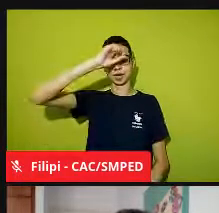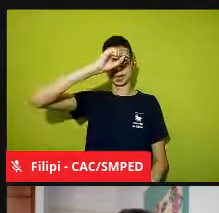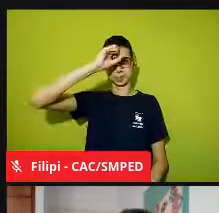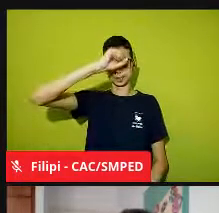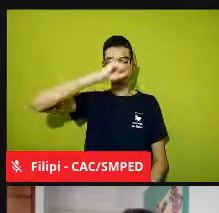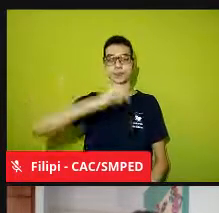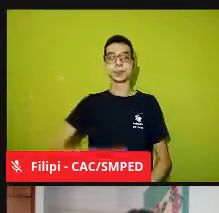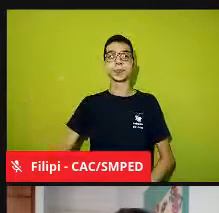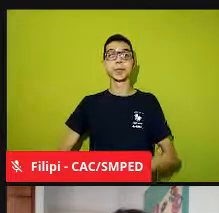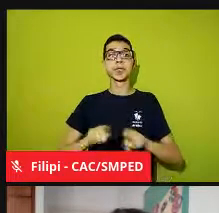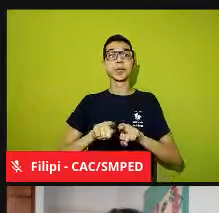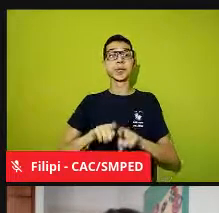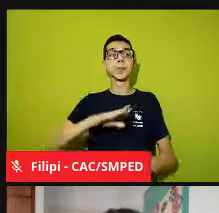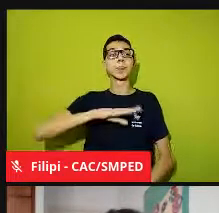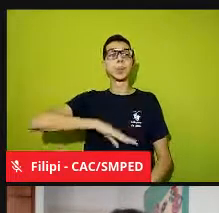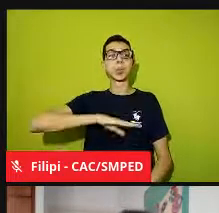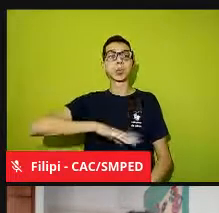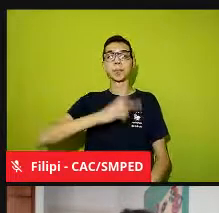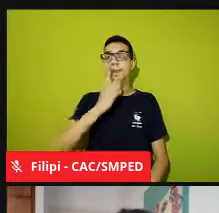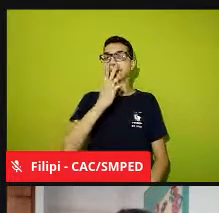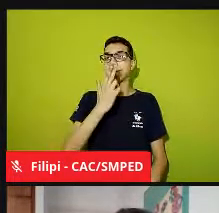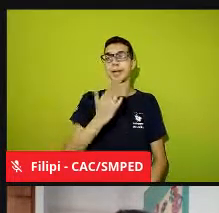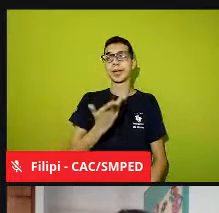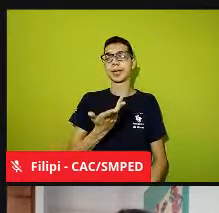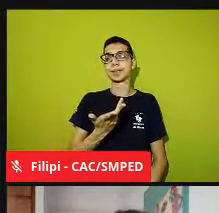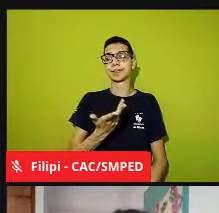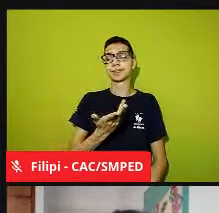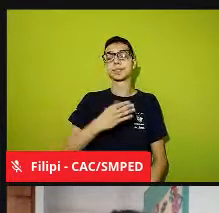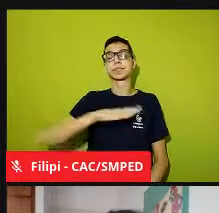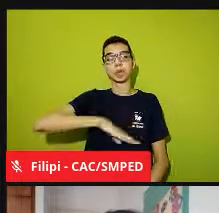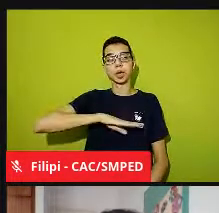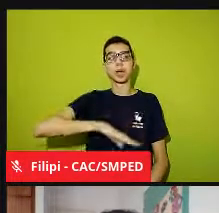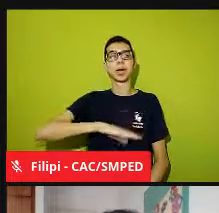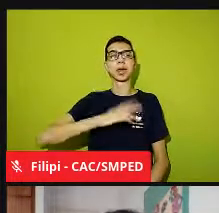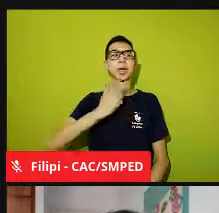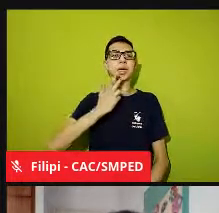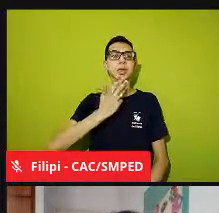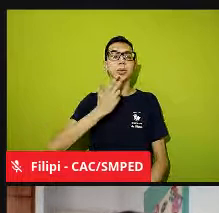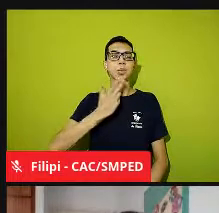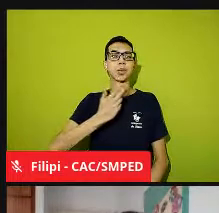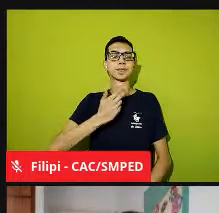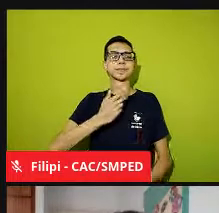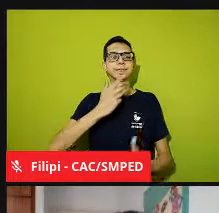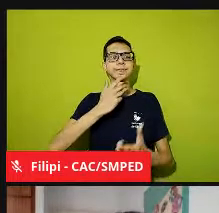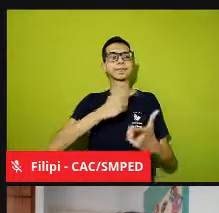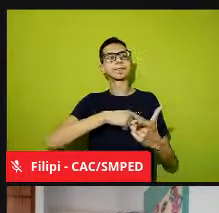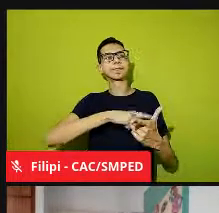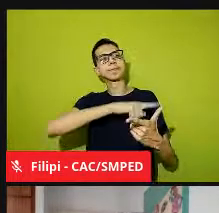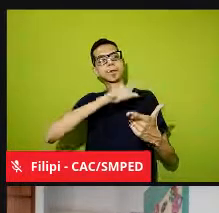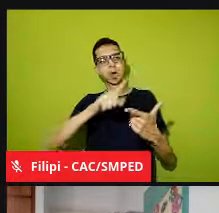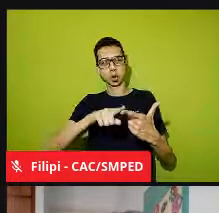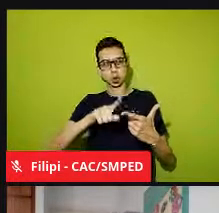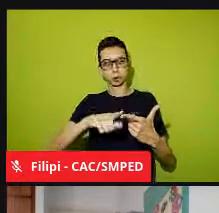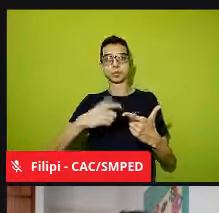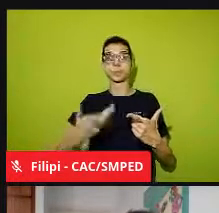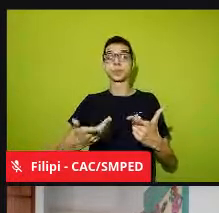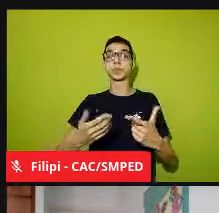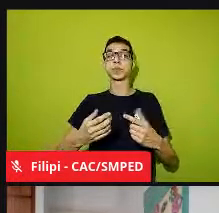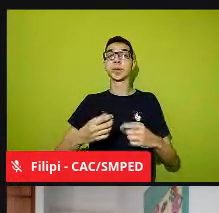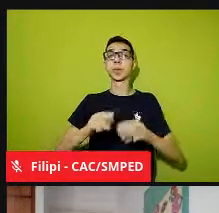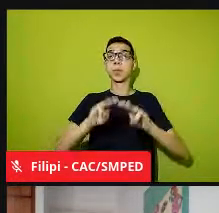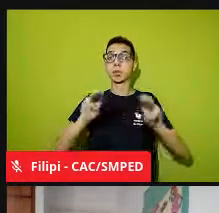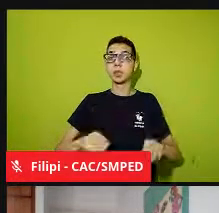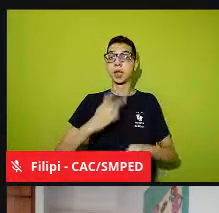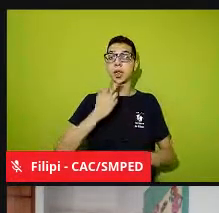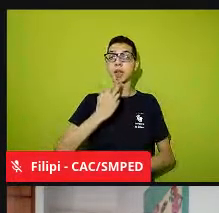o português acaba sendo uma língua, uma disciplina mais refutada por eles, né? Então, como a gente, como o Museu da Língua Portuguesa,